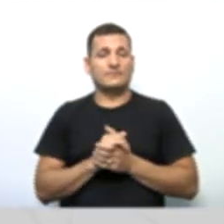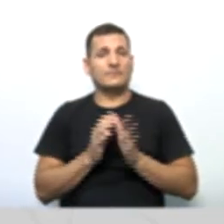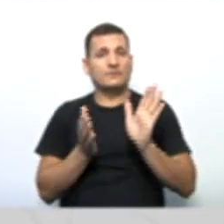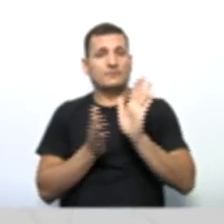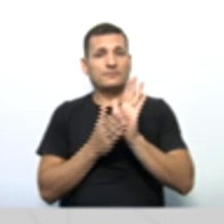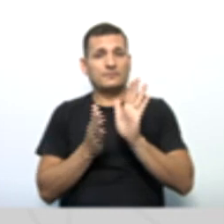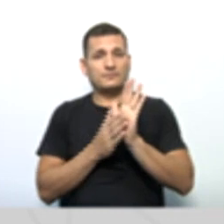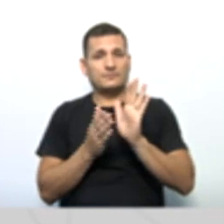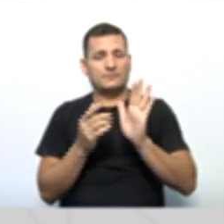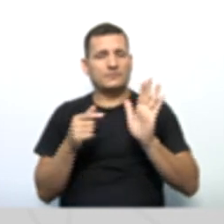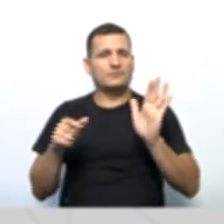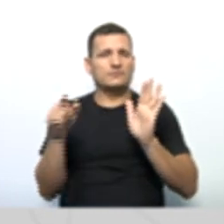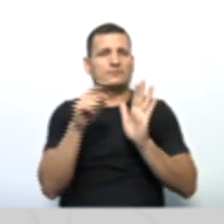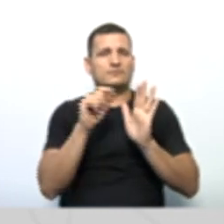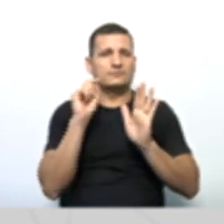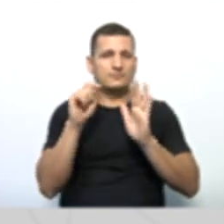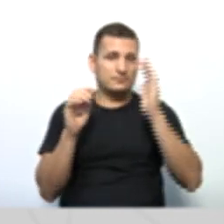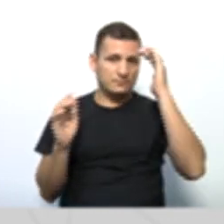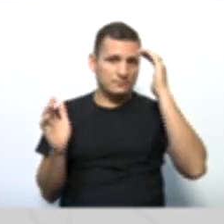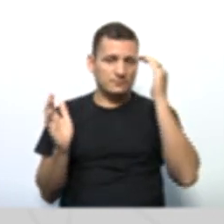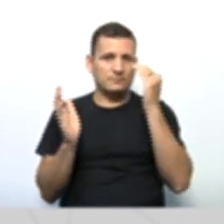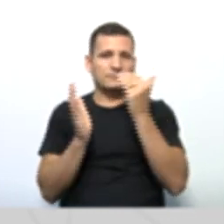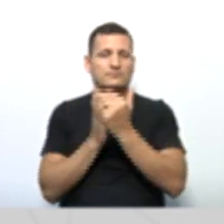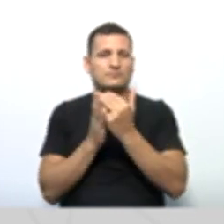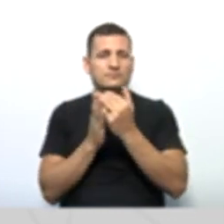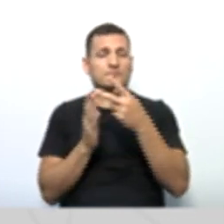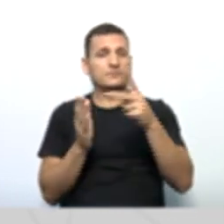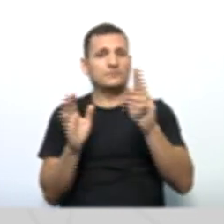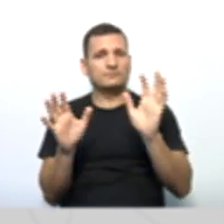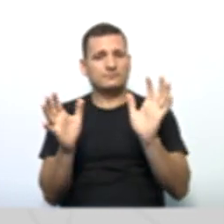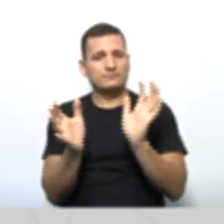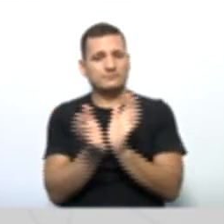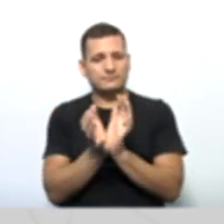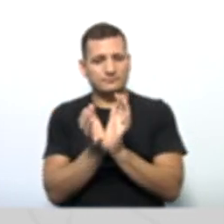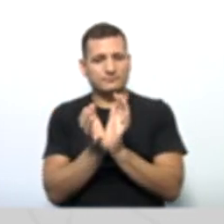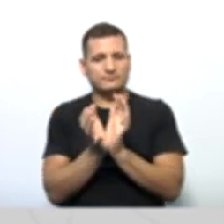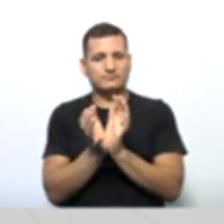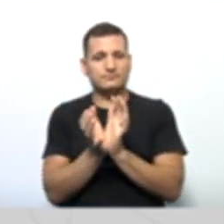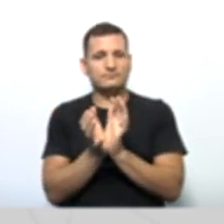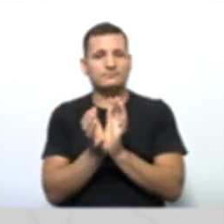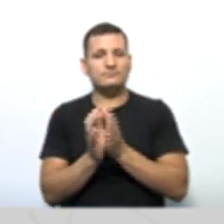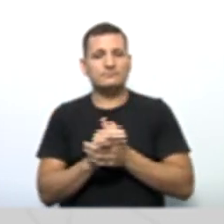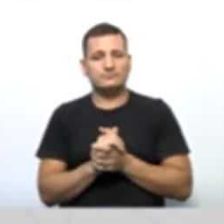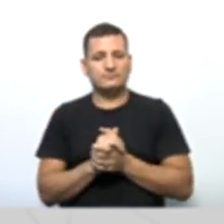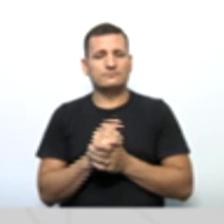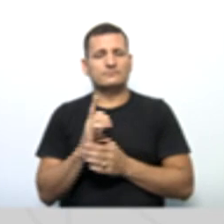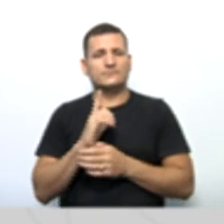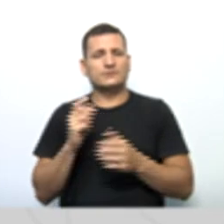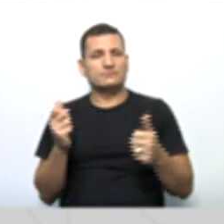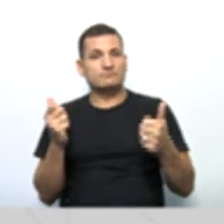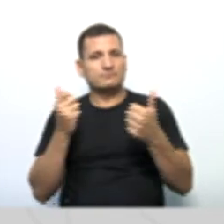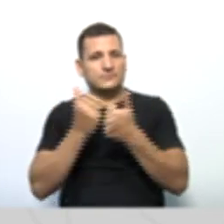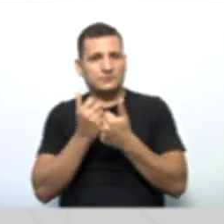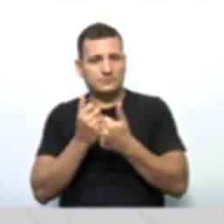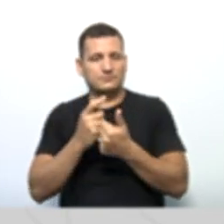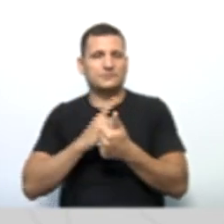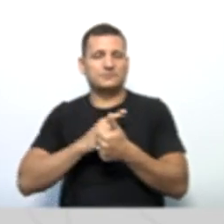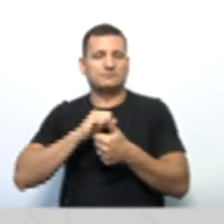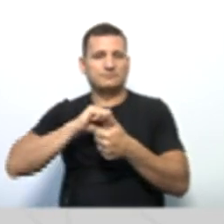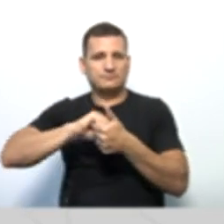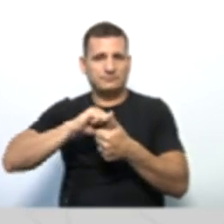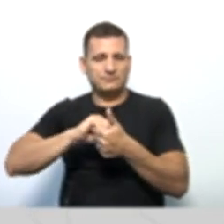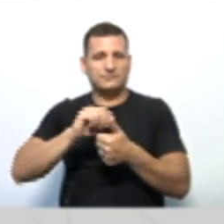propor para serem seguidos pela turma de vocês. Que está muito próxima das virtudes, como a gente falou, né? Pensando